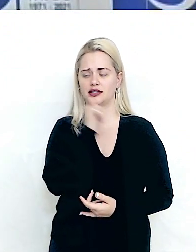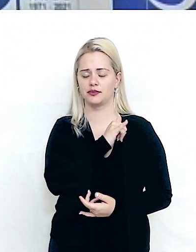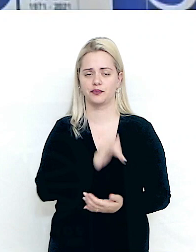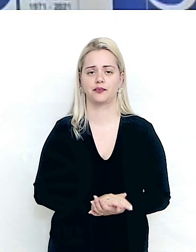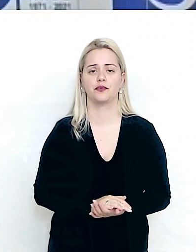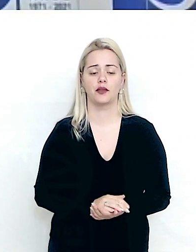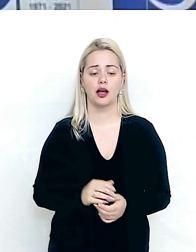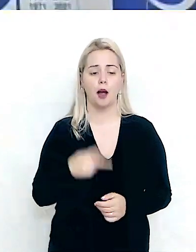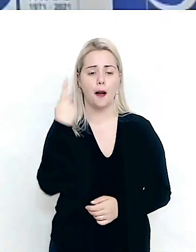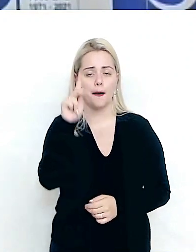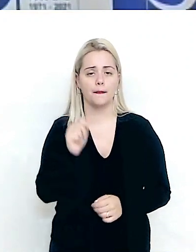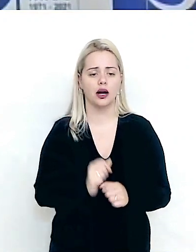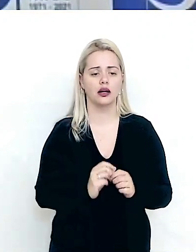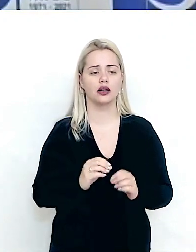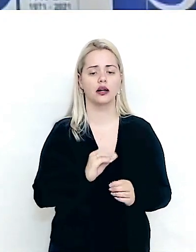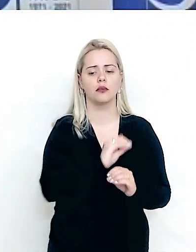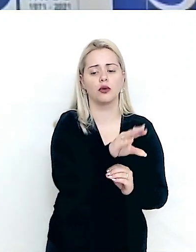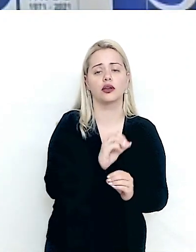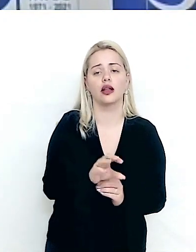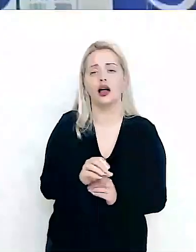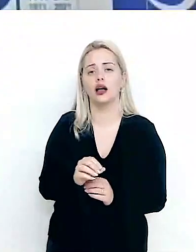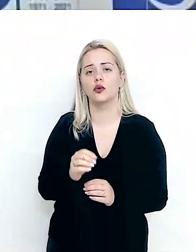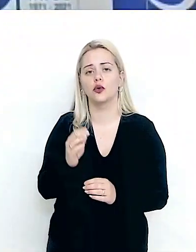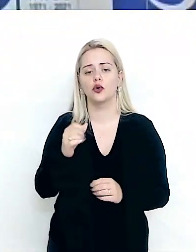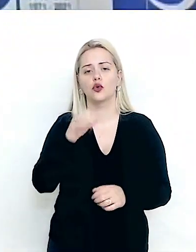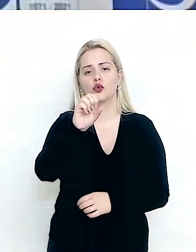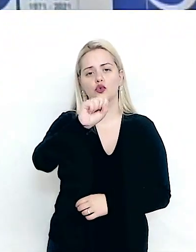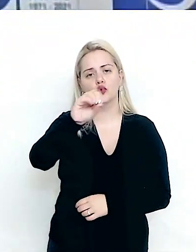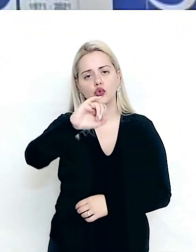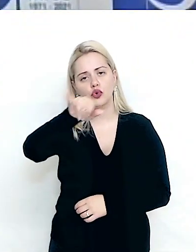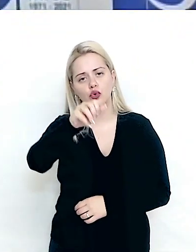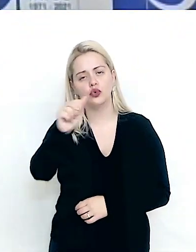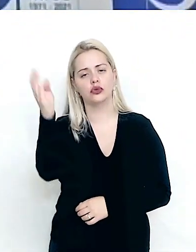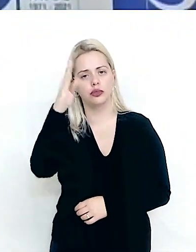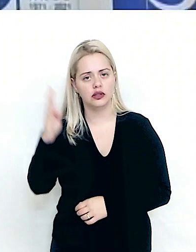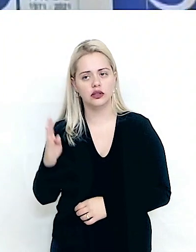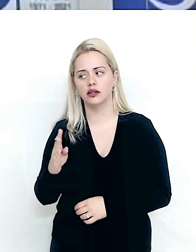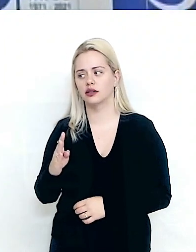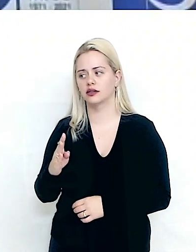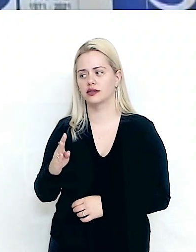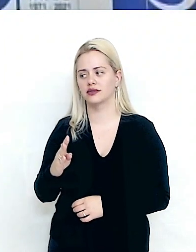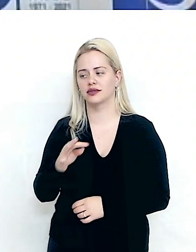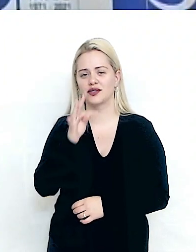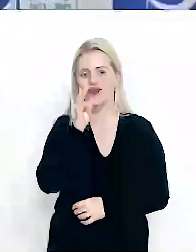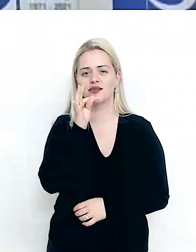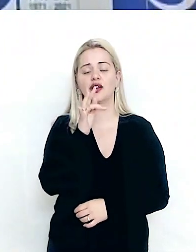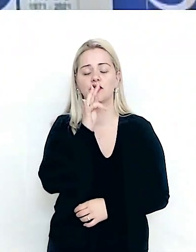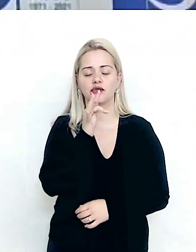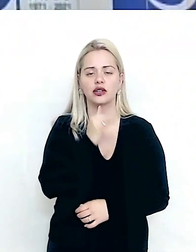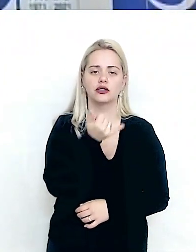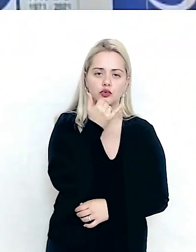a soja brasileira, com vistas à opinião deles, a auxiliar a prevenir o desmatamento da